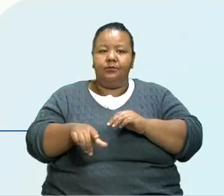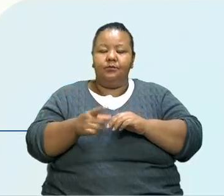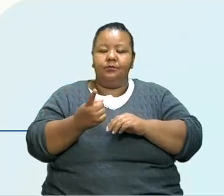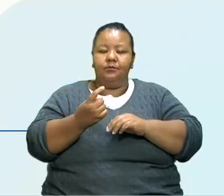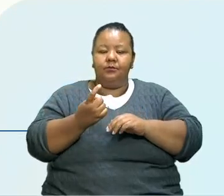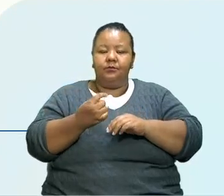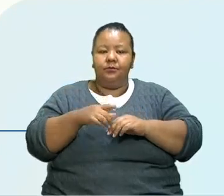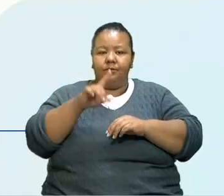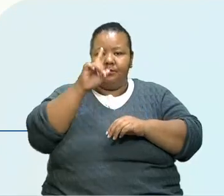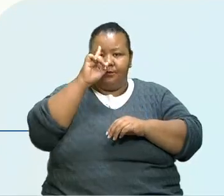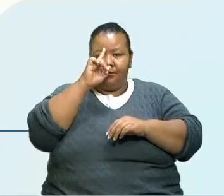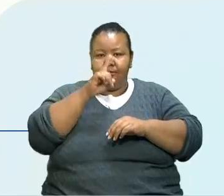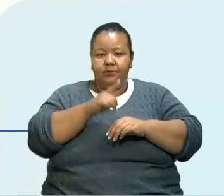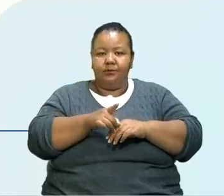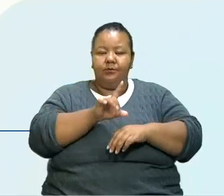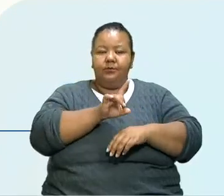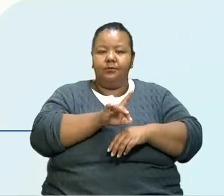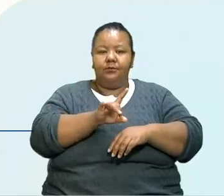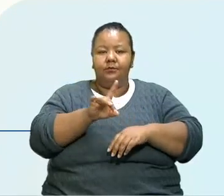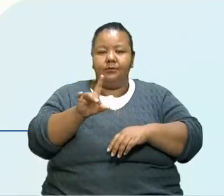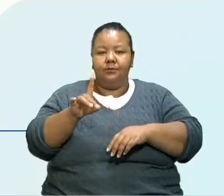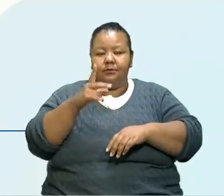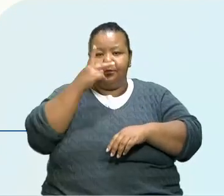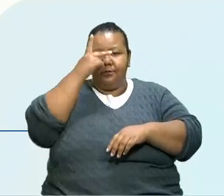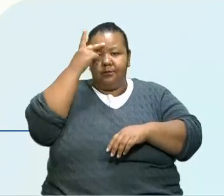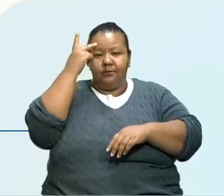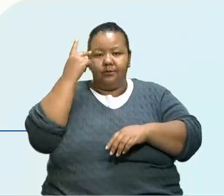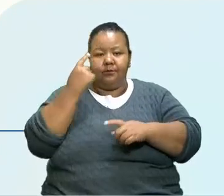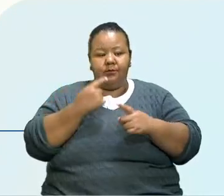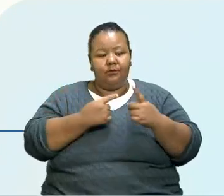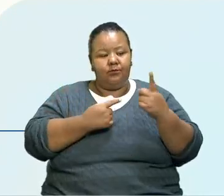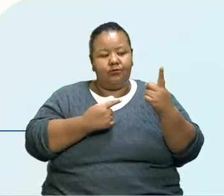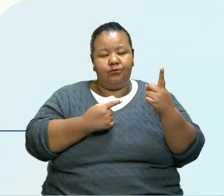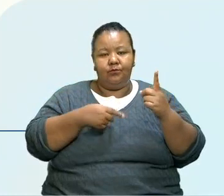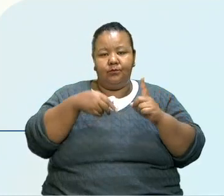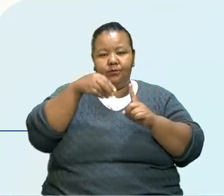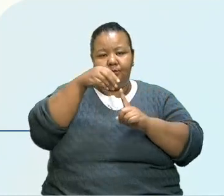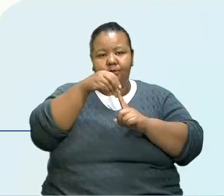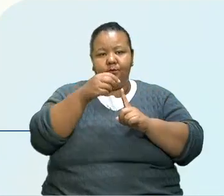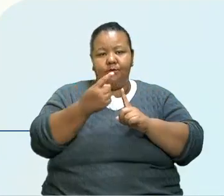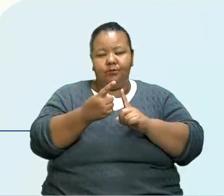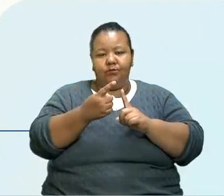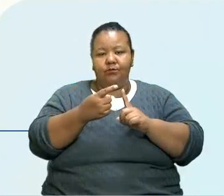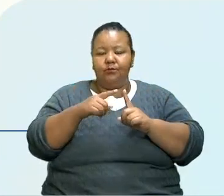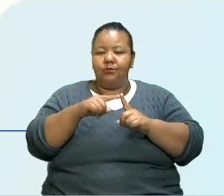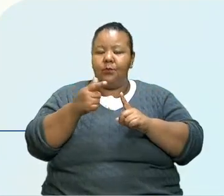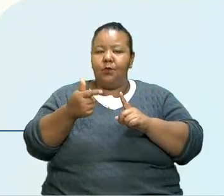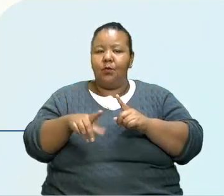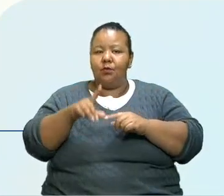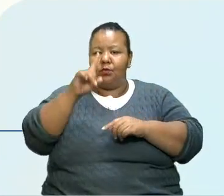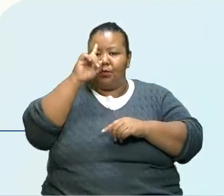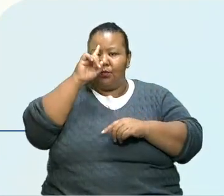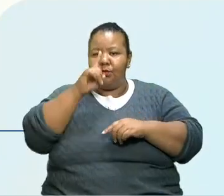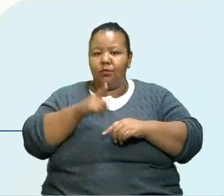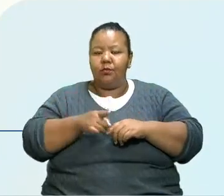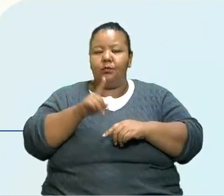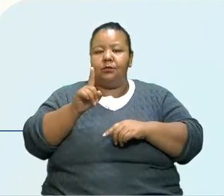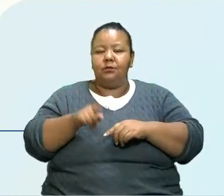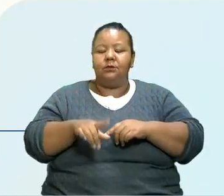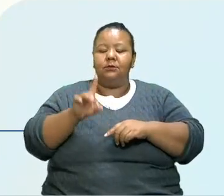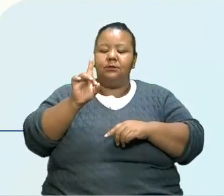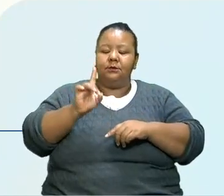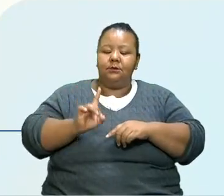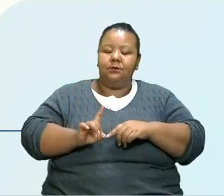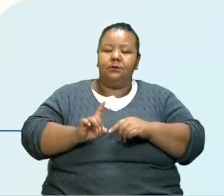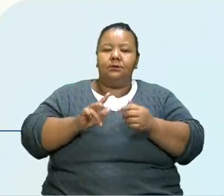unidade de comando é que cada pessoa tem que ter apenas um superior. Na questão da autoridade, são aqueles direitos